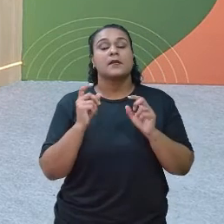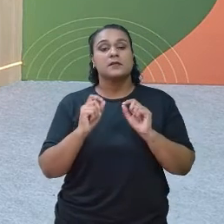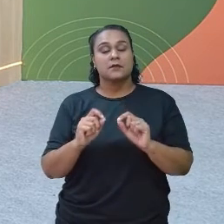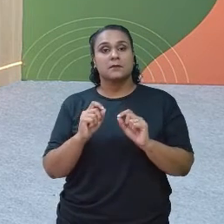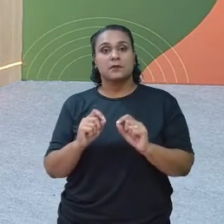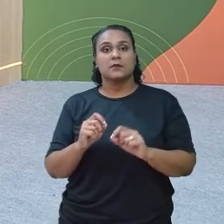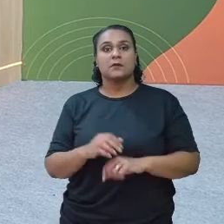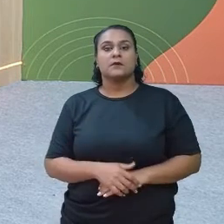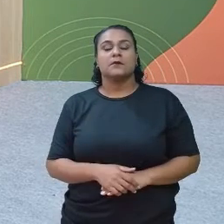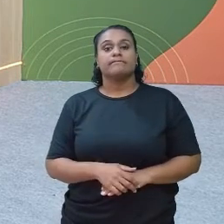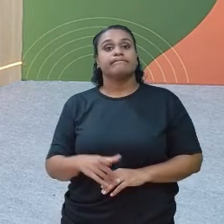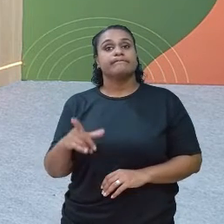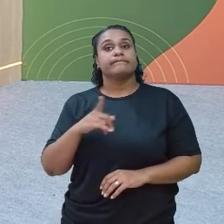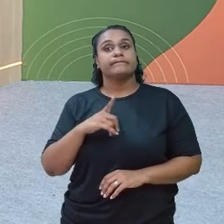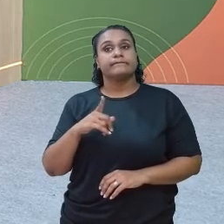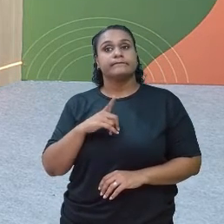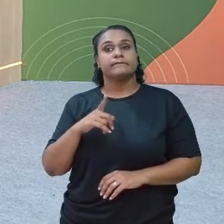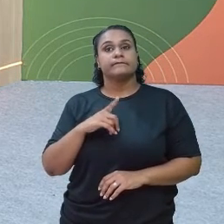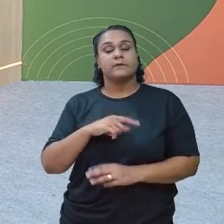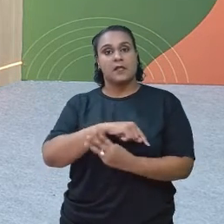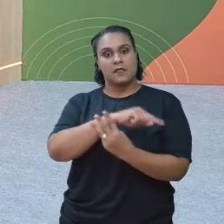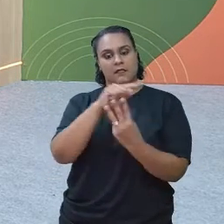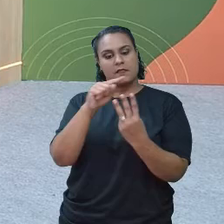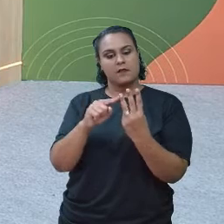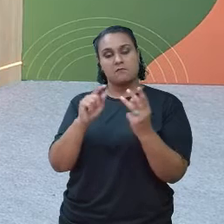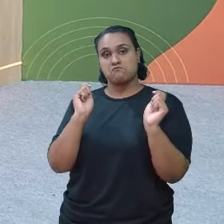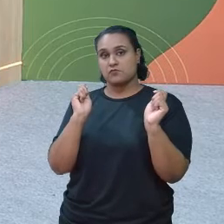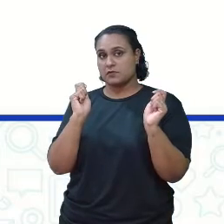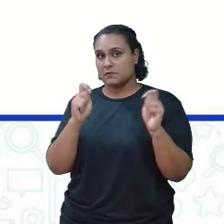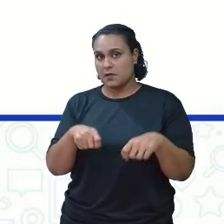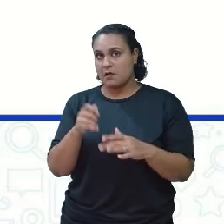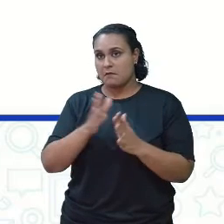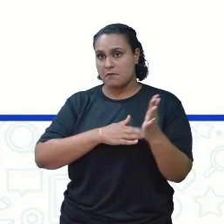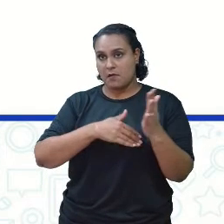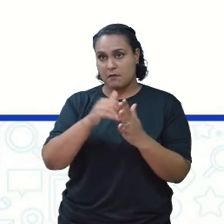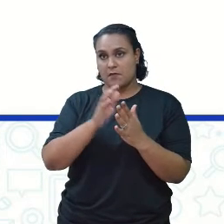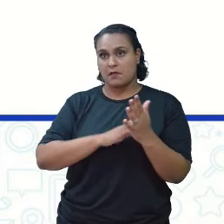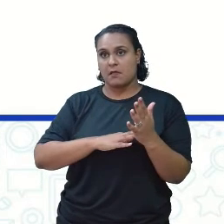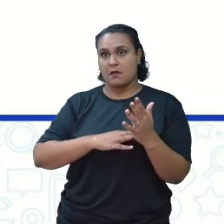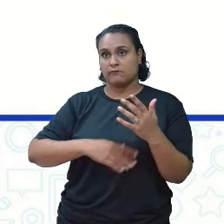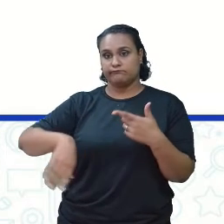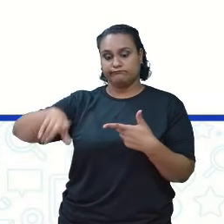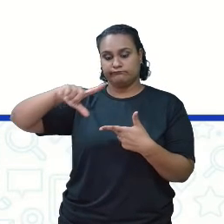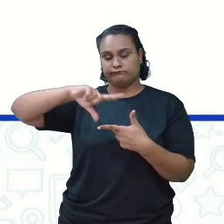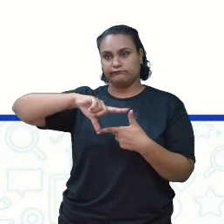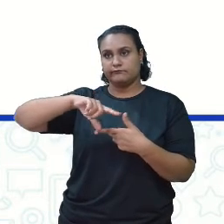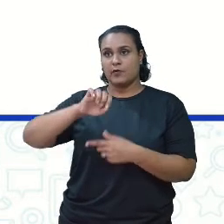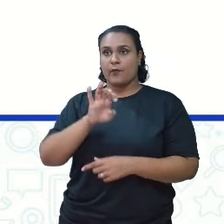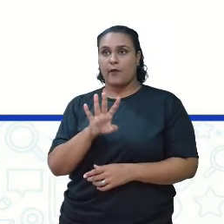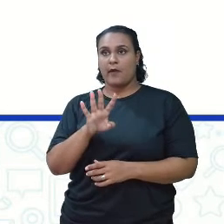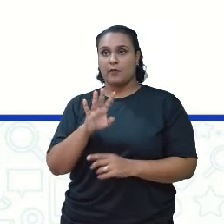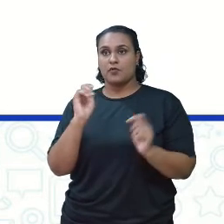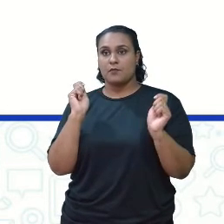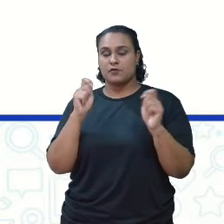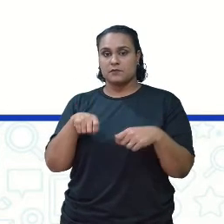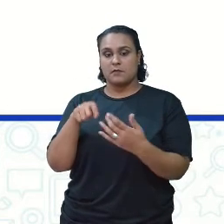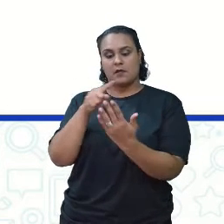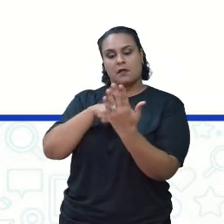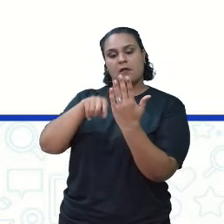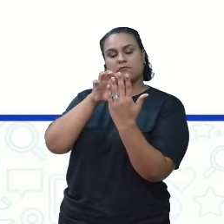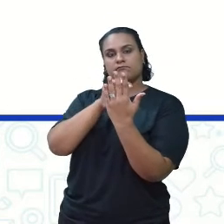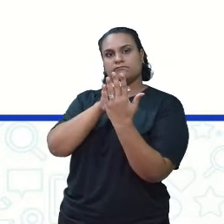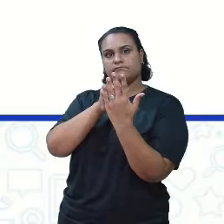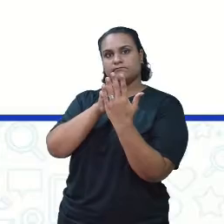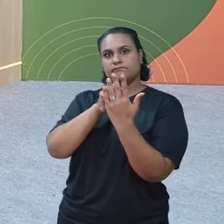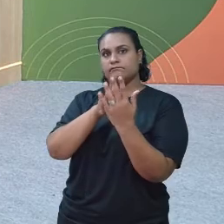seguinte, a gente tem 3 maneiras para pintar essa daqui. A gente tem 4 maneiras para pintar essa